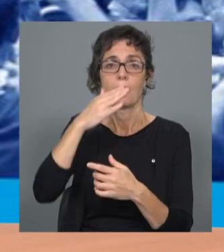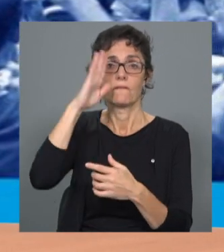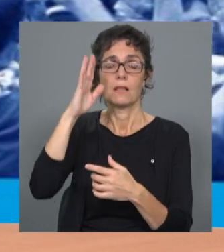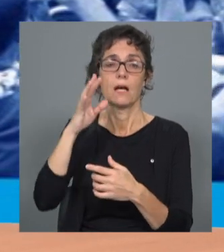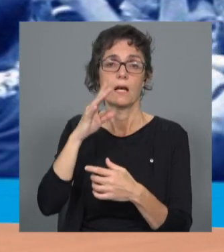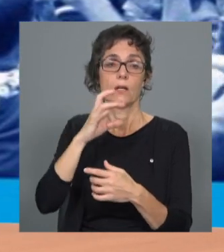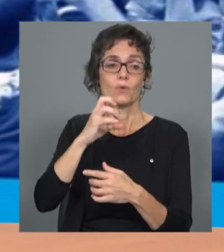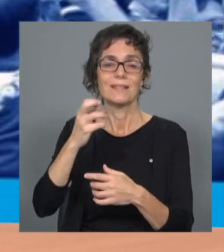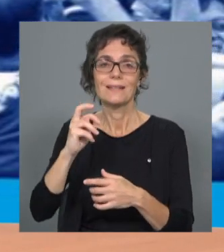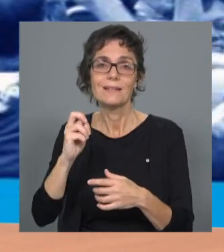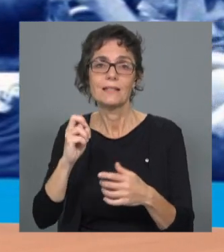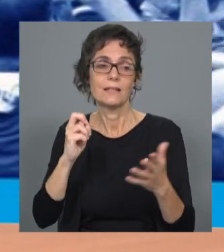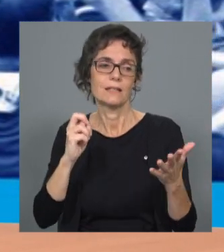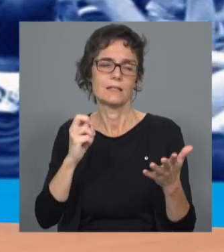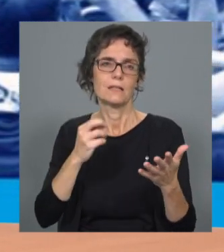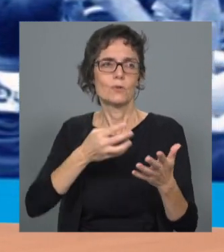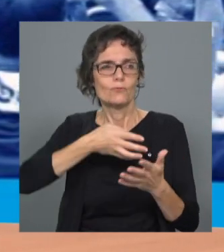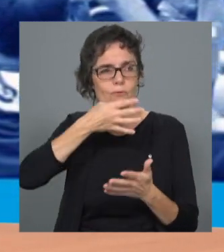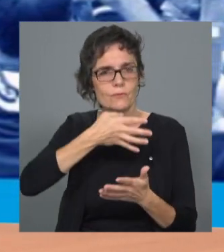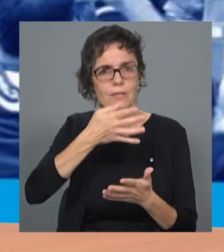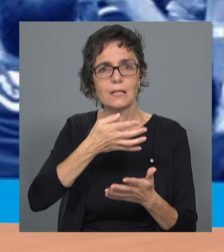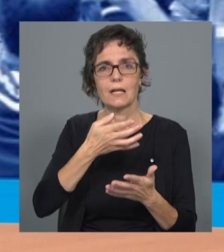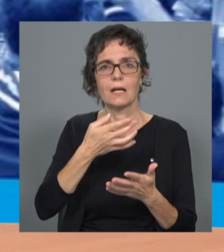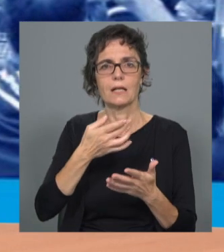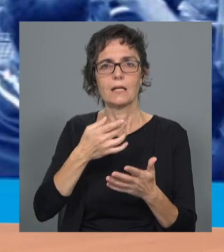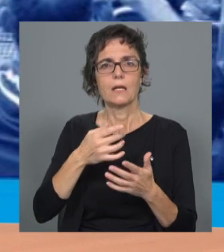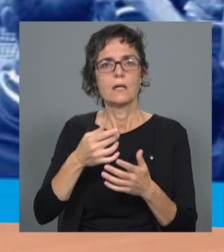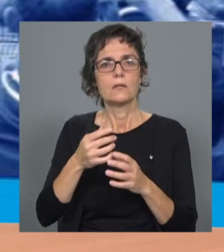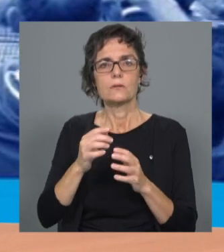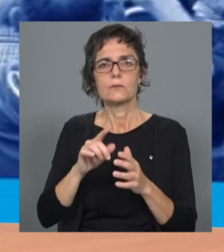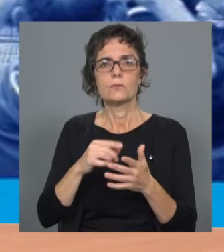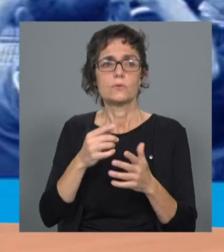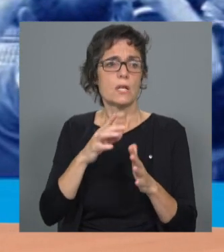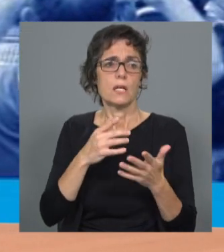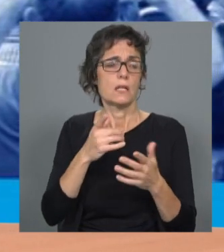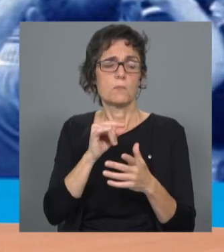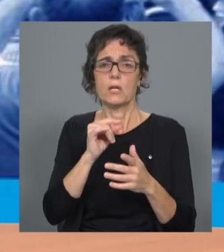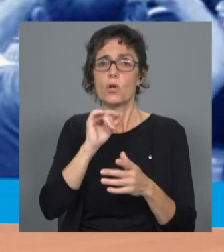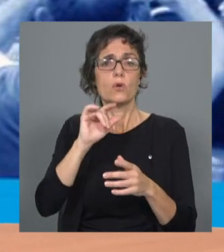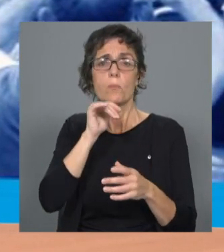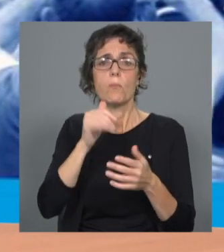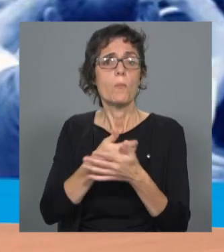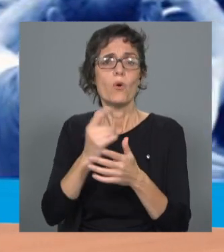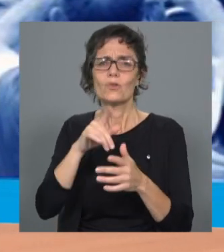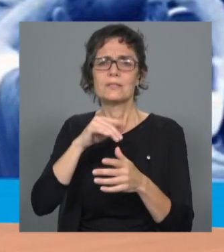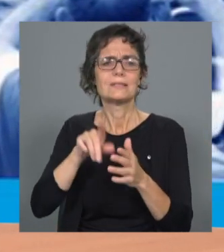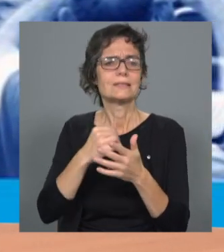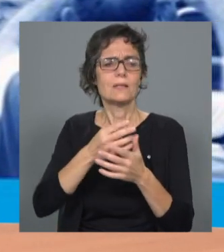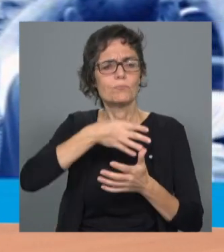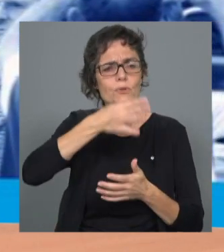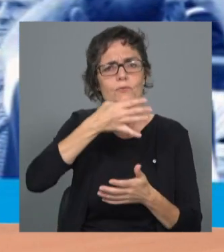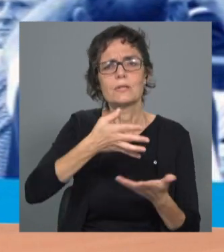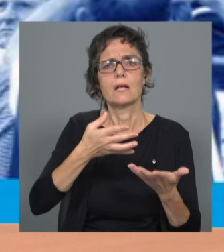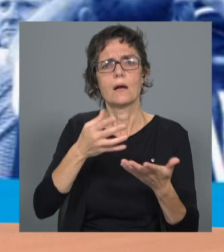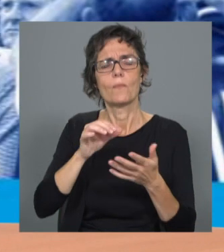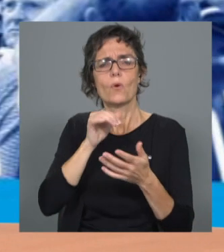fomos preparando ao longo do tempo. Nunca escondemos quando alguém falece na família, dizemos, e que é a lei natural da vida,